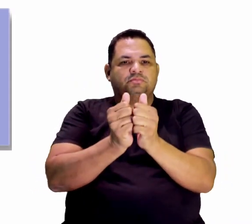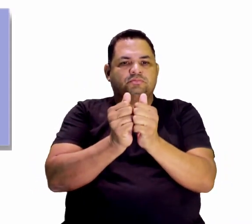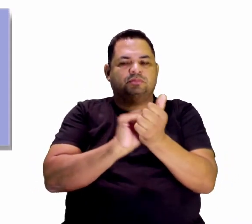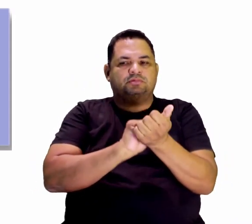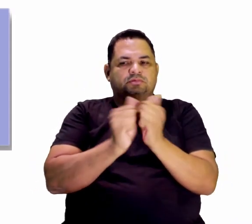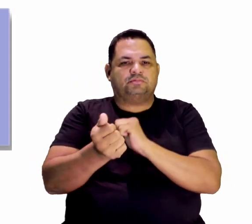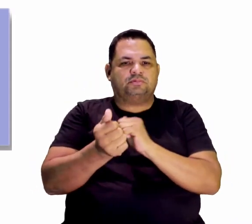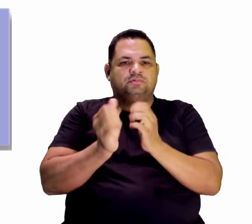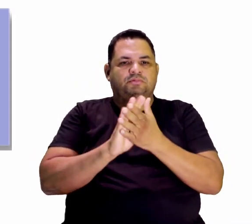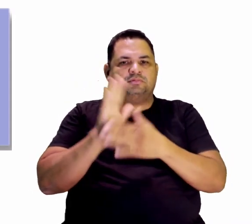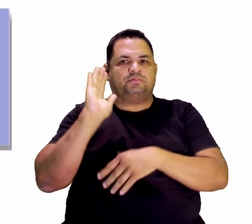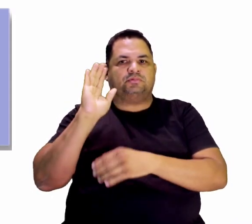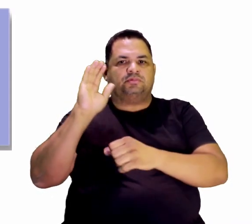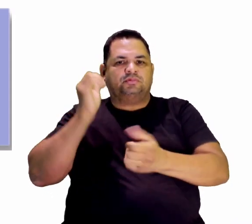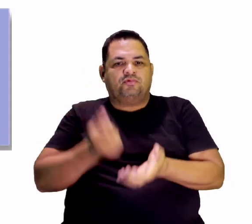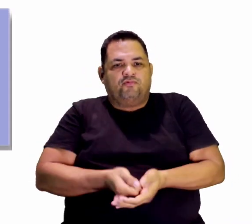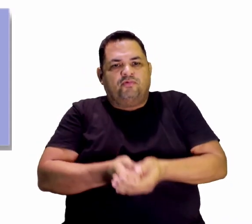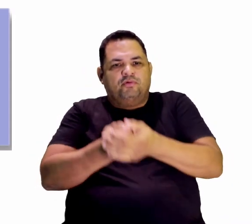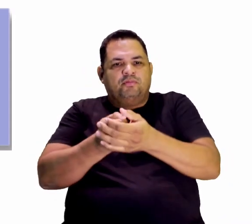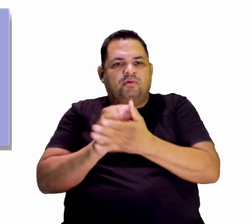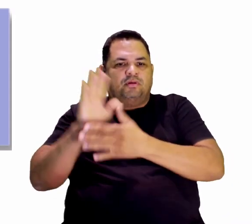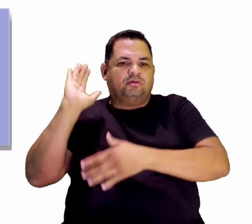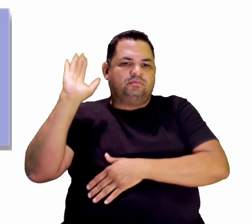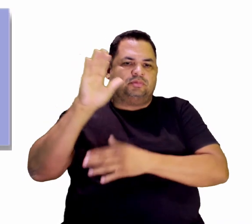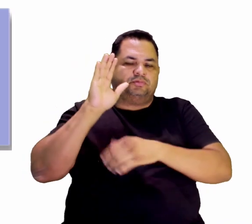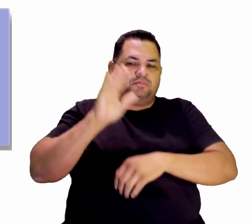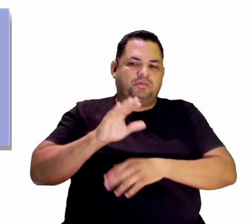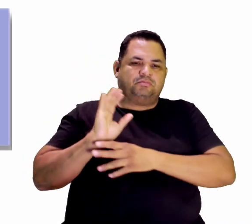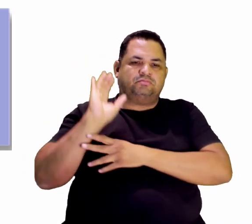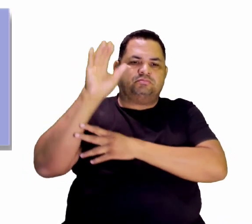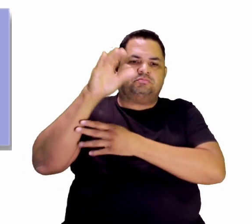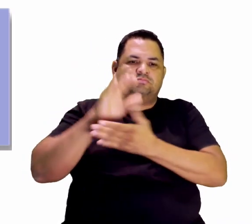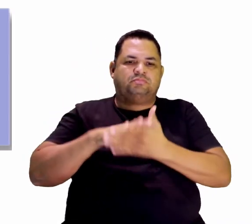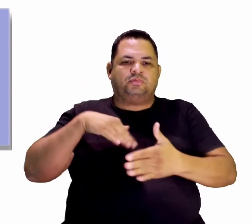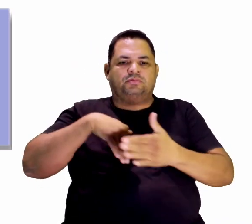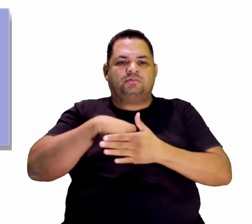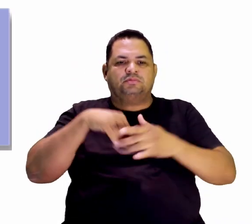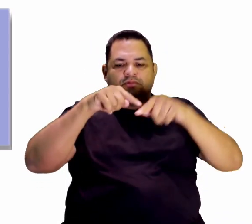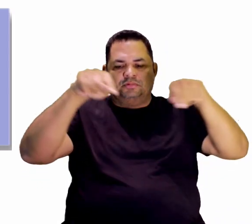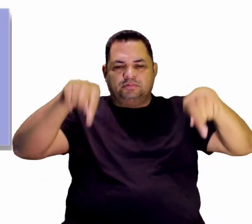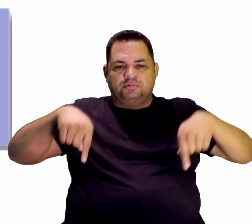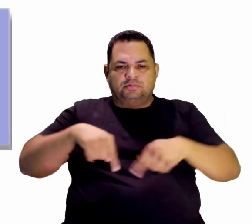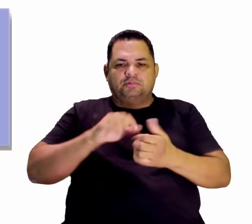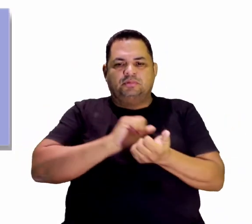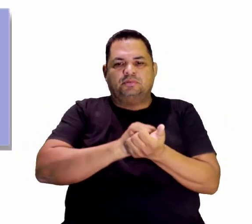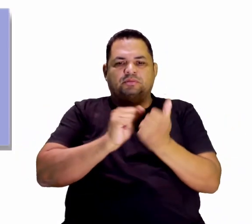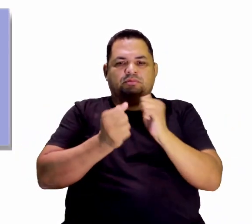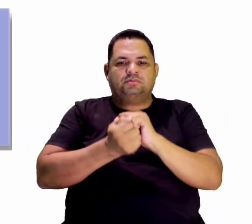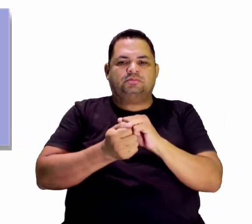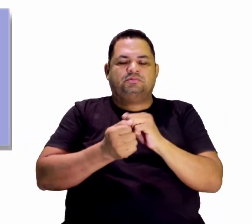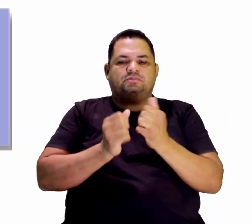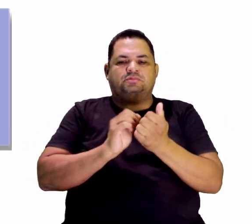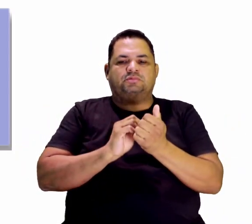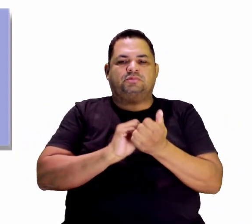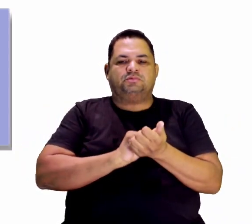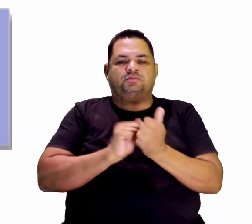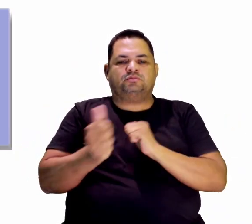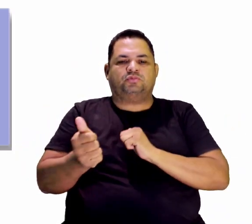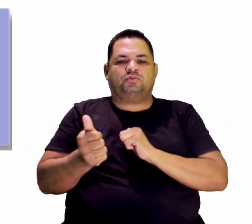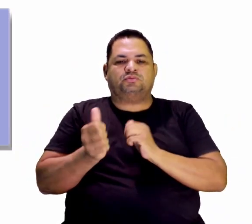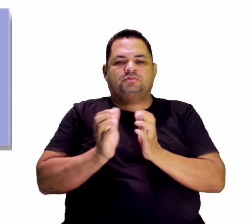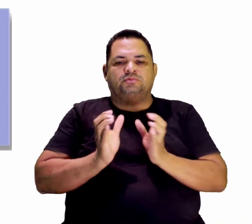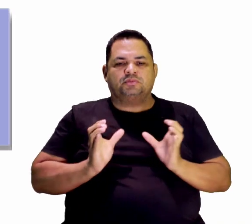é a de número 17, certo? Bora lá então. Nessa aula nós veremos aí a importância